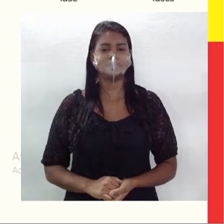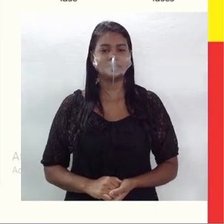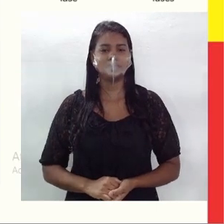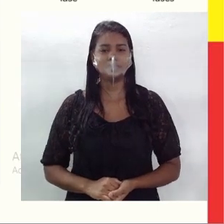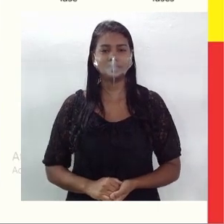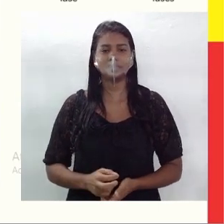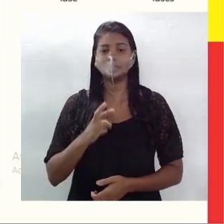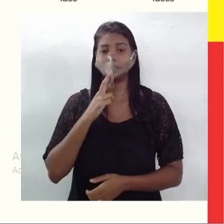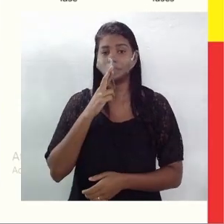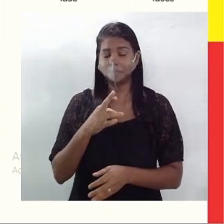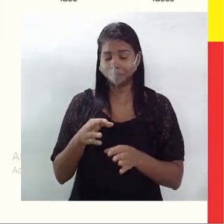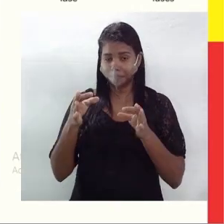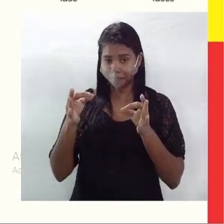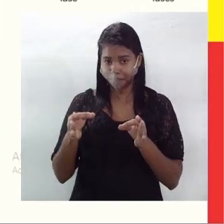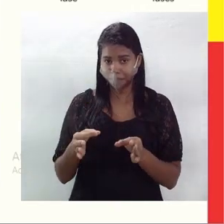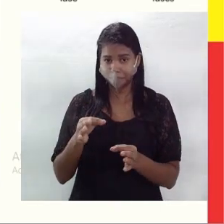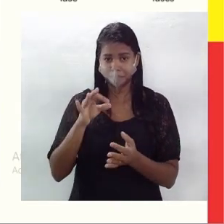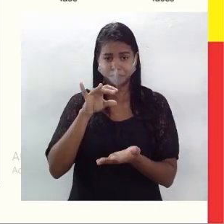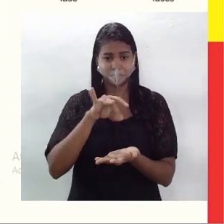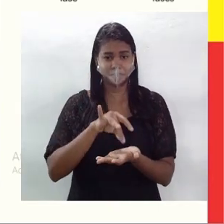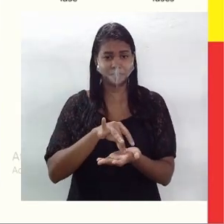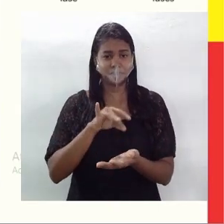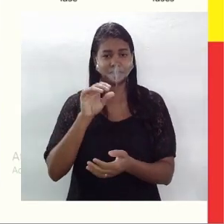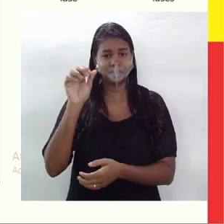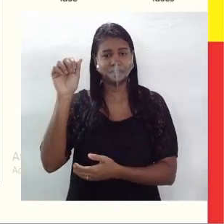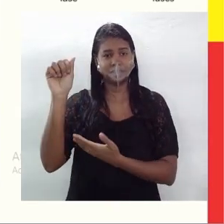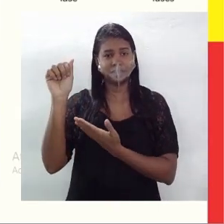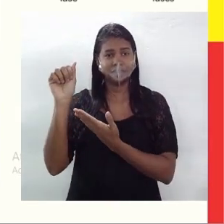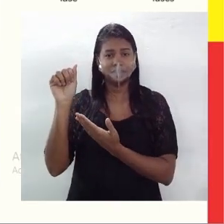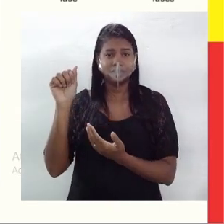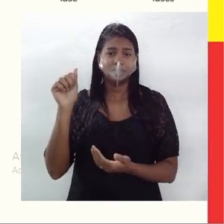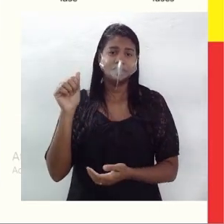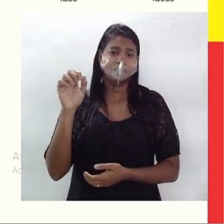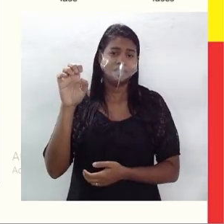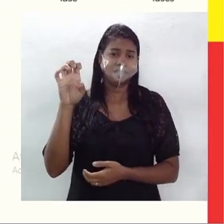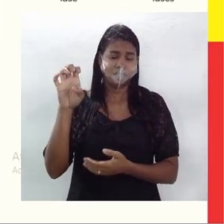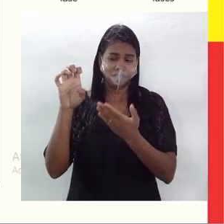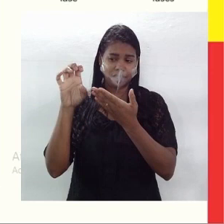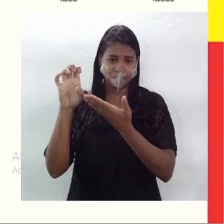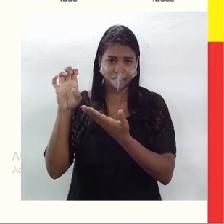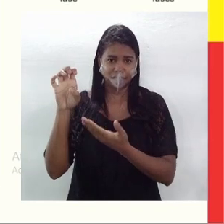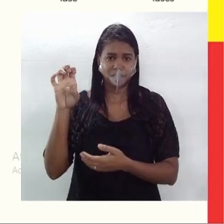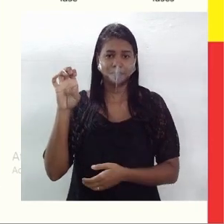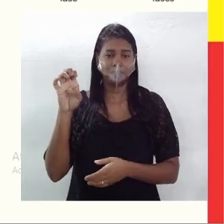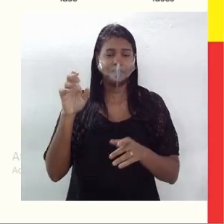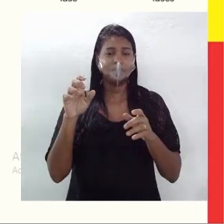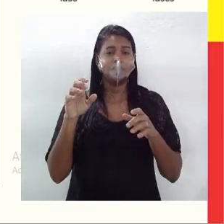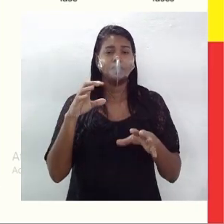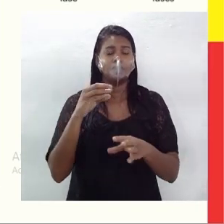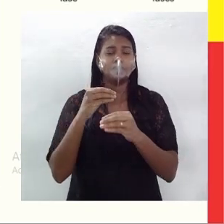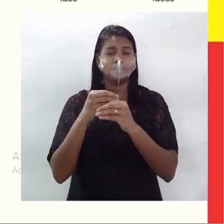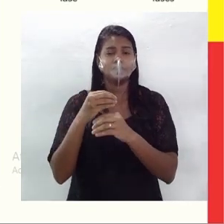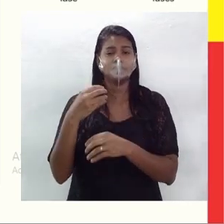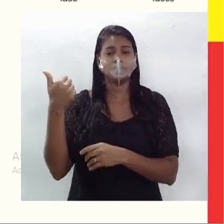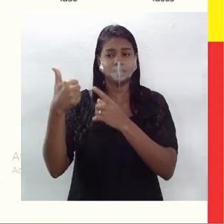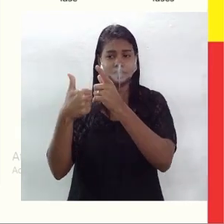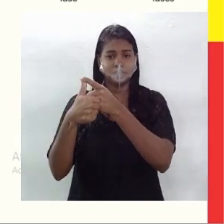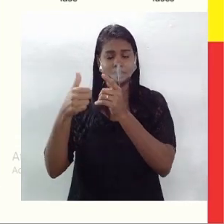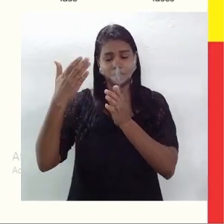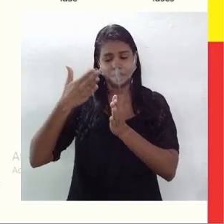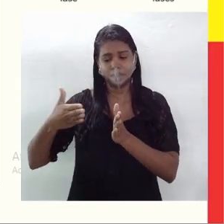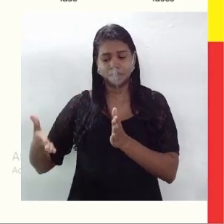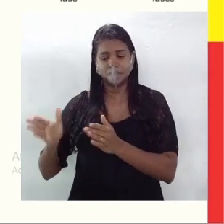resposta correta, na realidade, é a alternativa E. O sistema 1 apresenta 3